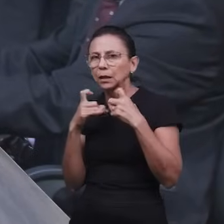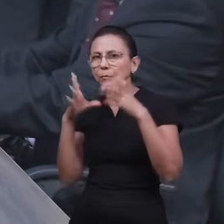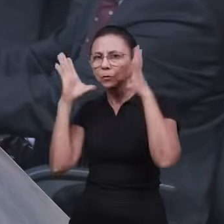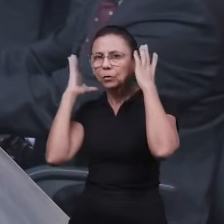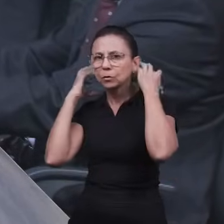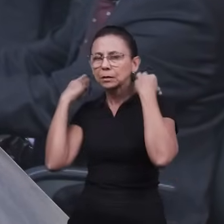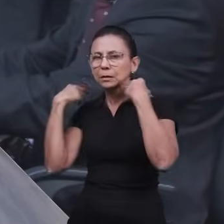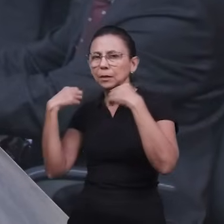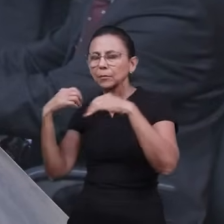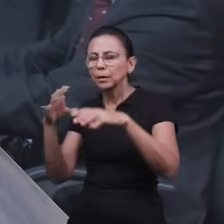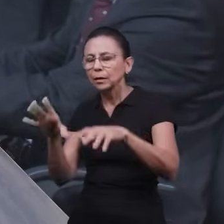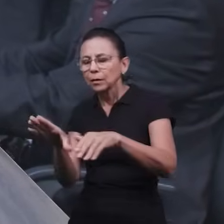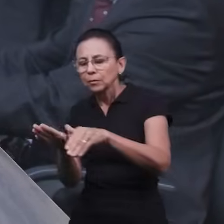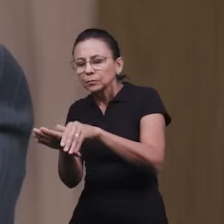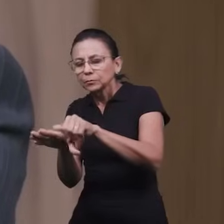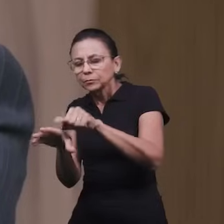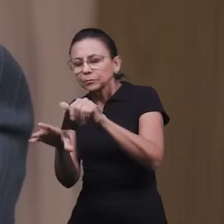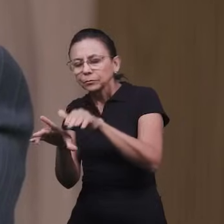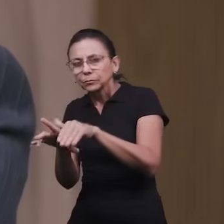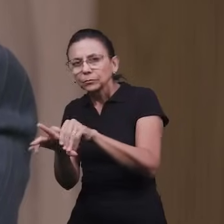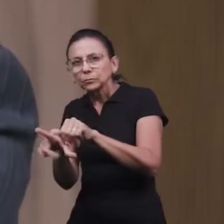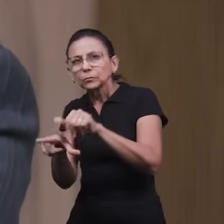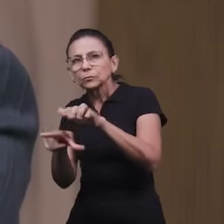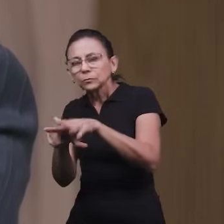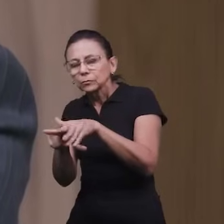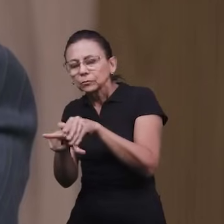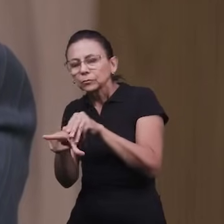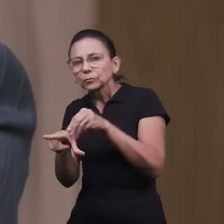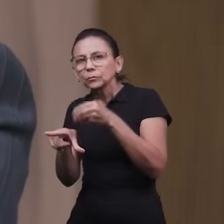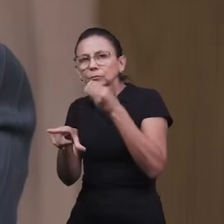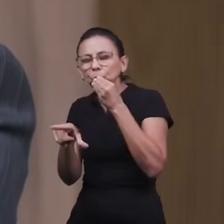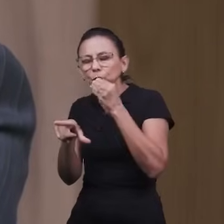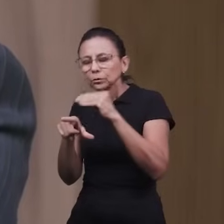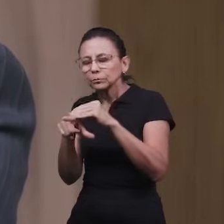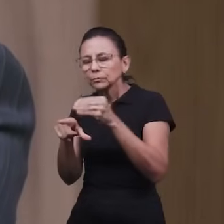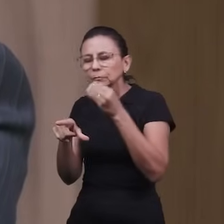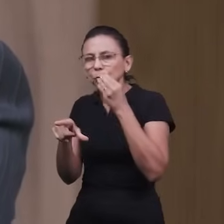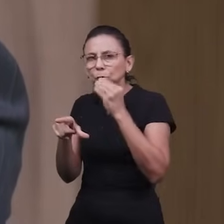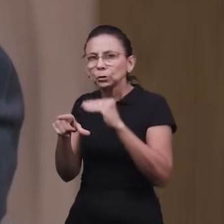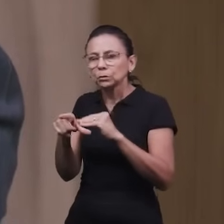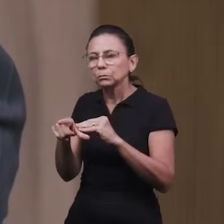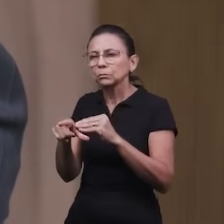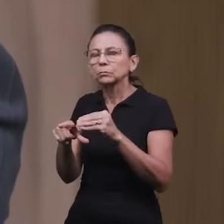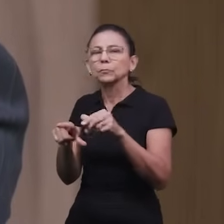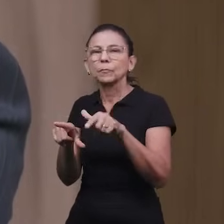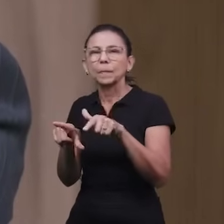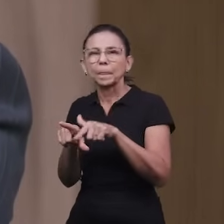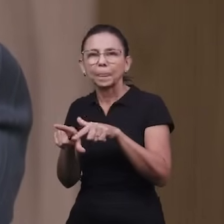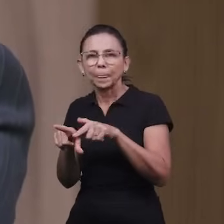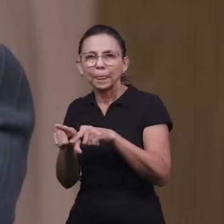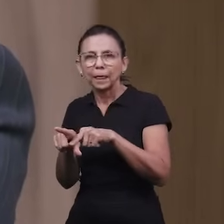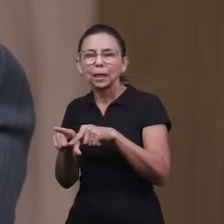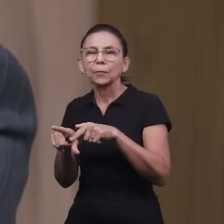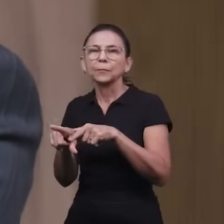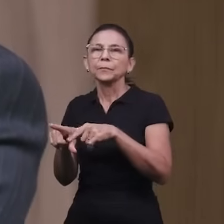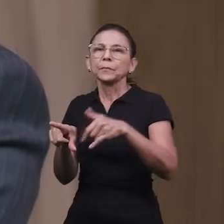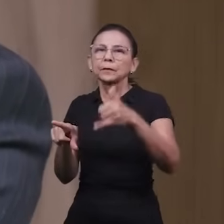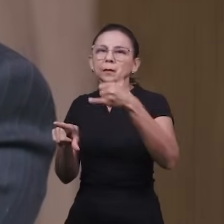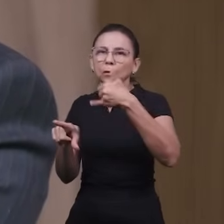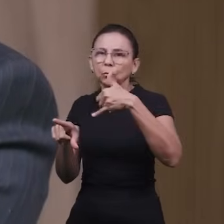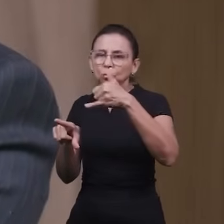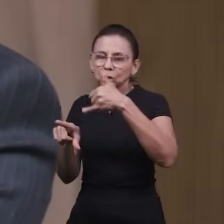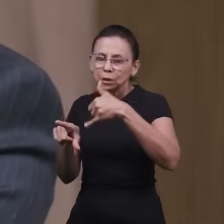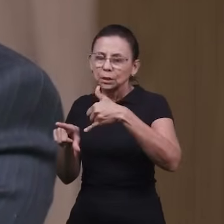os cabelos da sua cabeça e beijava-lhe os pés e ungindo-lhes com o